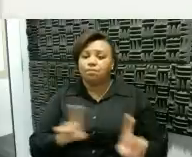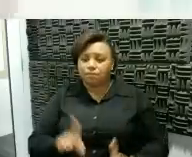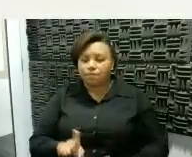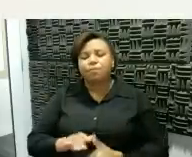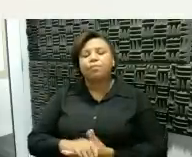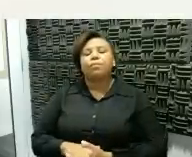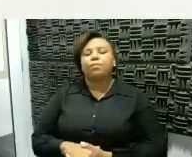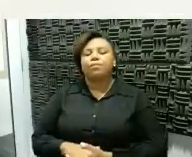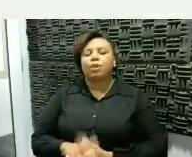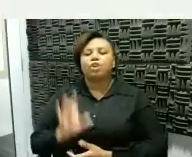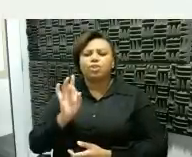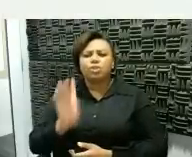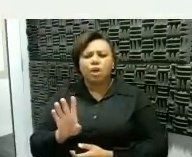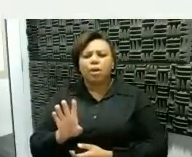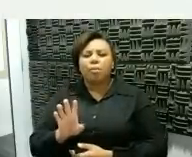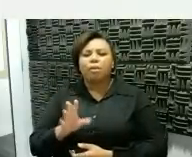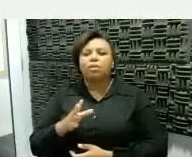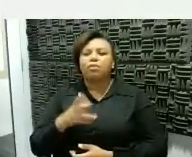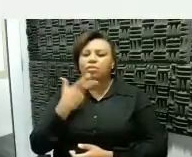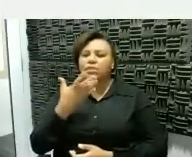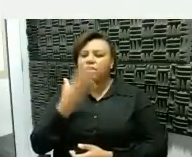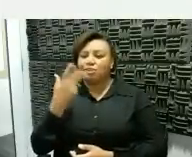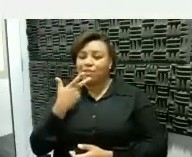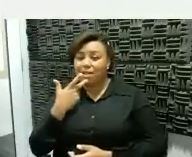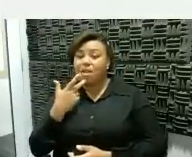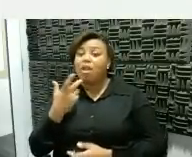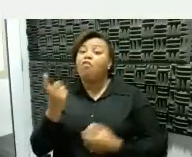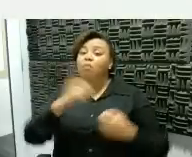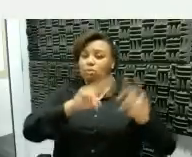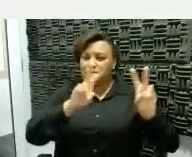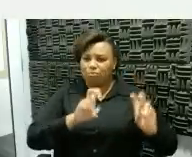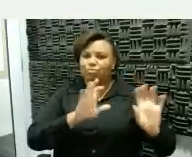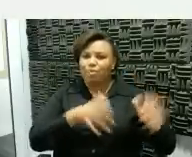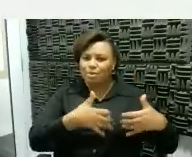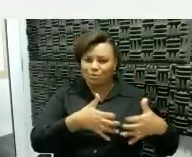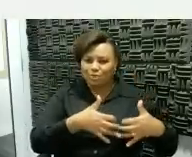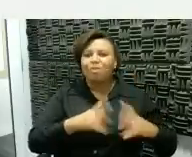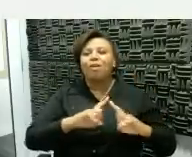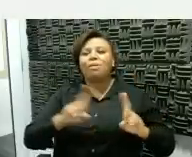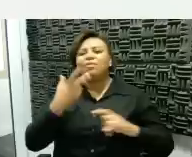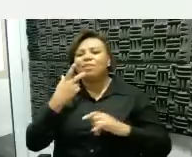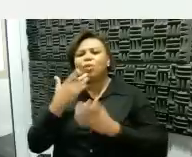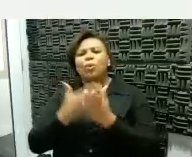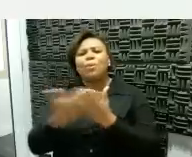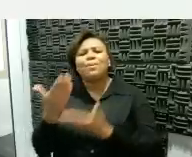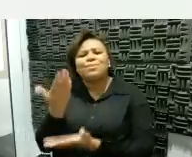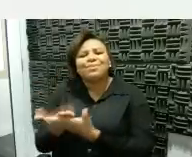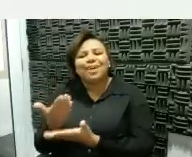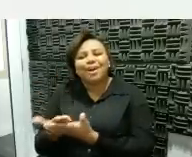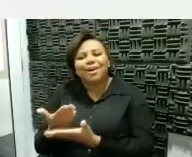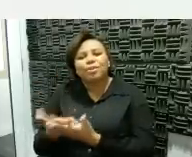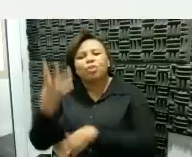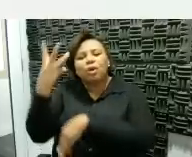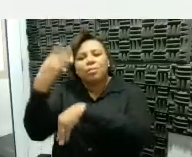de falar eu já vou voltar ao autismo assim que a gente falar e eu falei lá no início da aula mas eu só quero deixar uma dica aqui tô apontando aqui